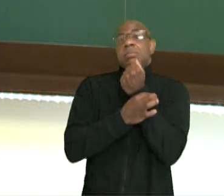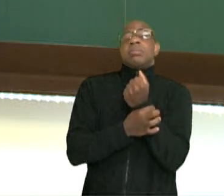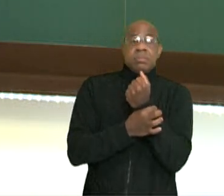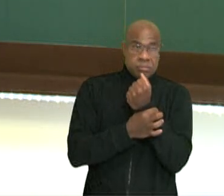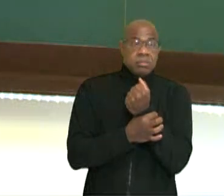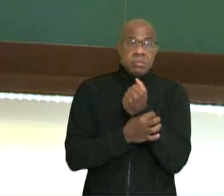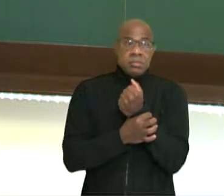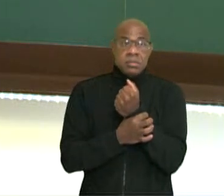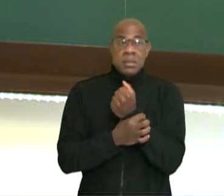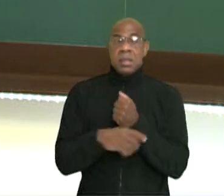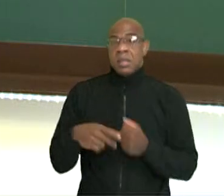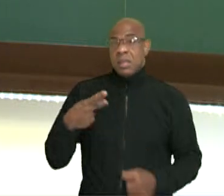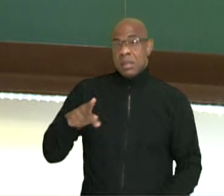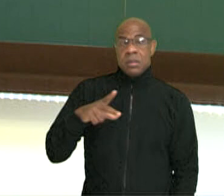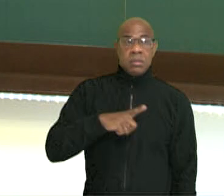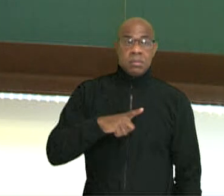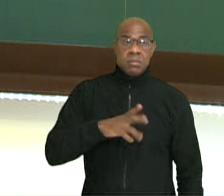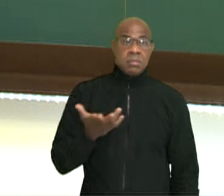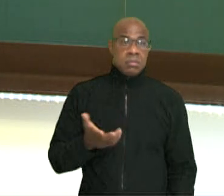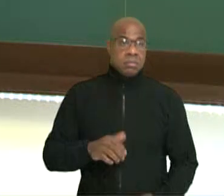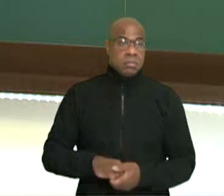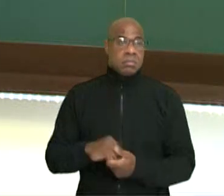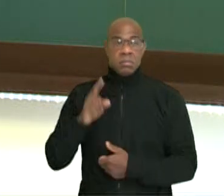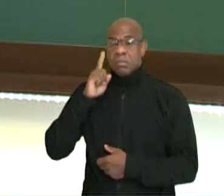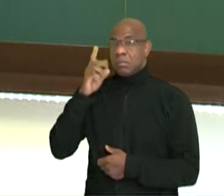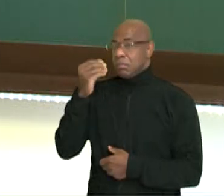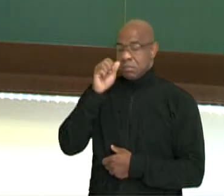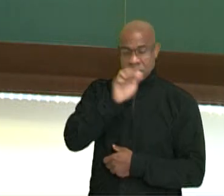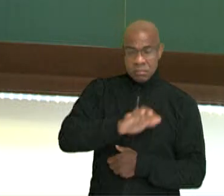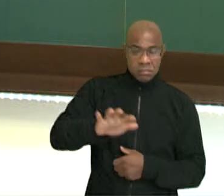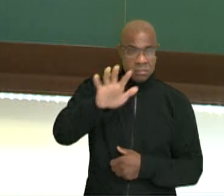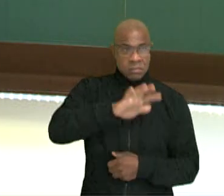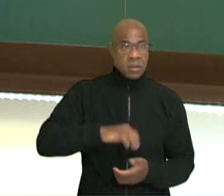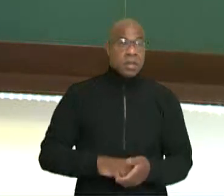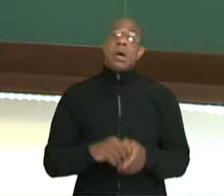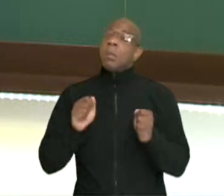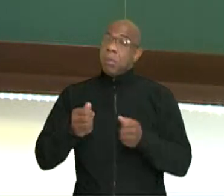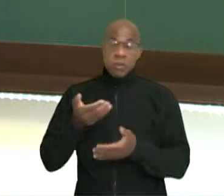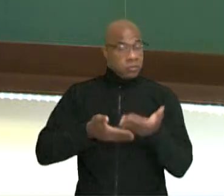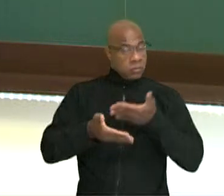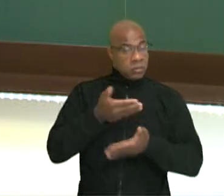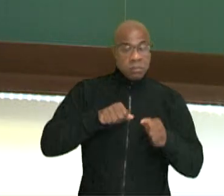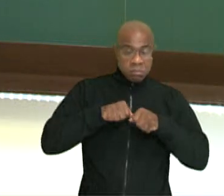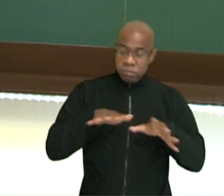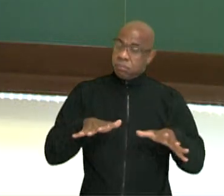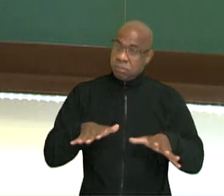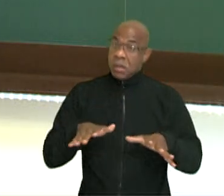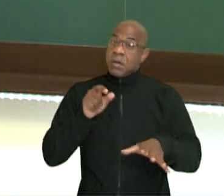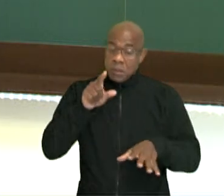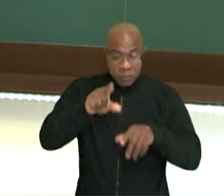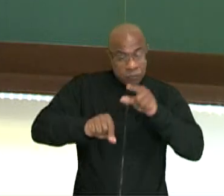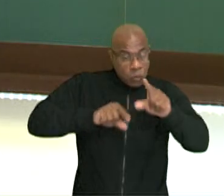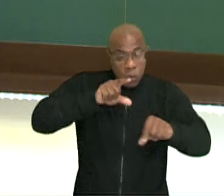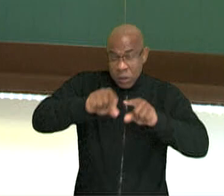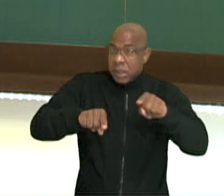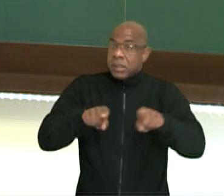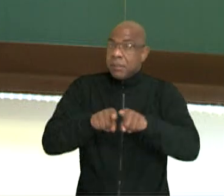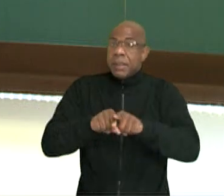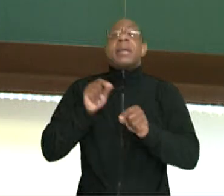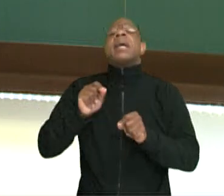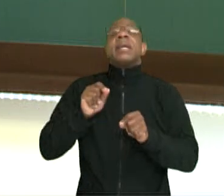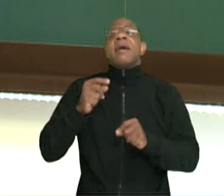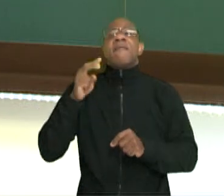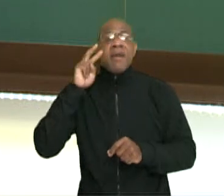compartilhamento é sempre sua. Eu coloquei até uma iconografia para isso, né? Então, você pode selecionar isso também.